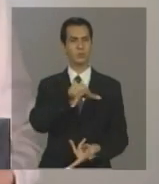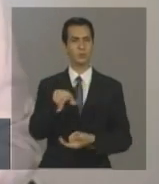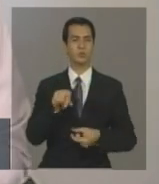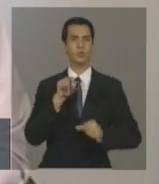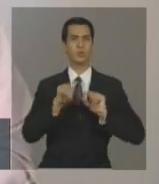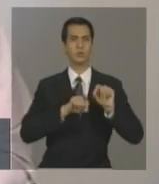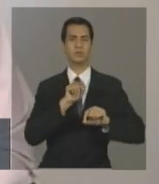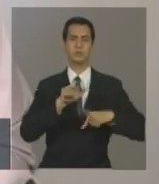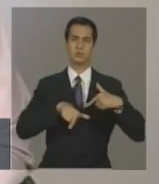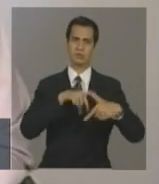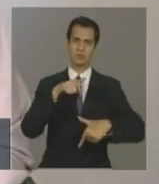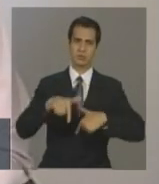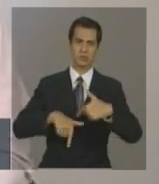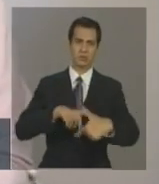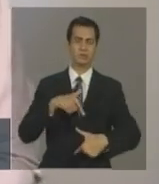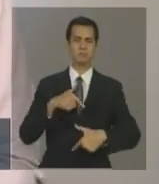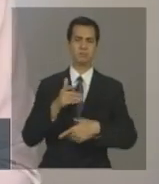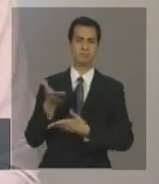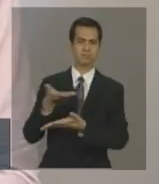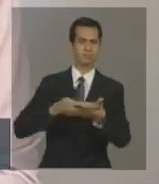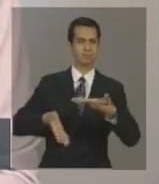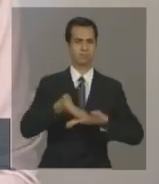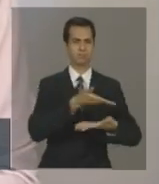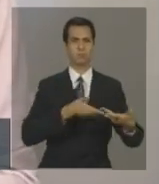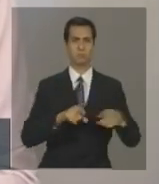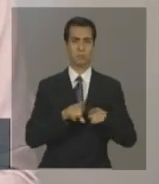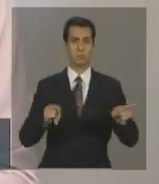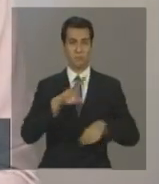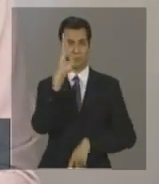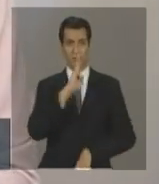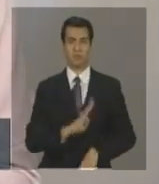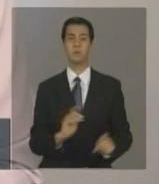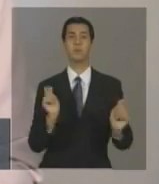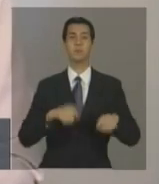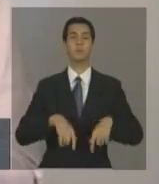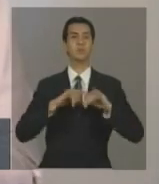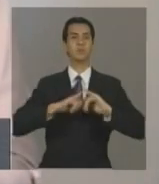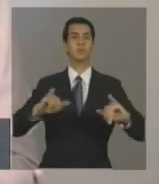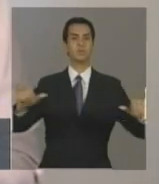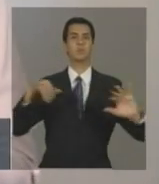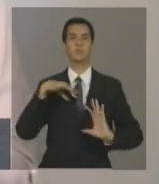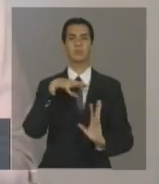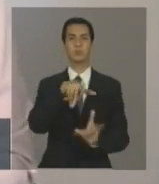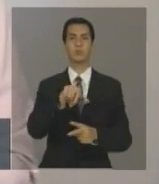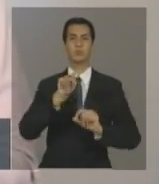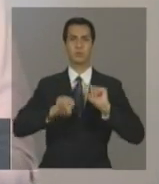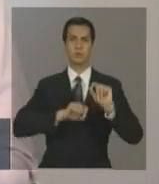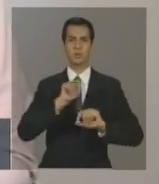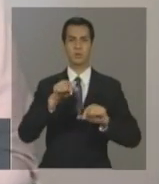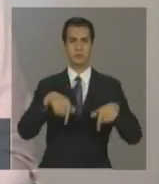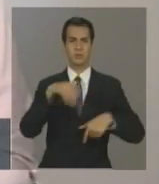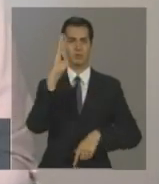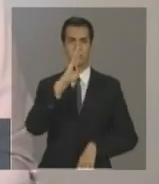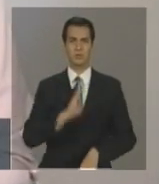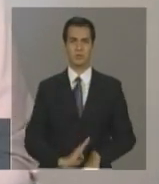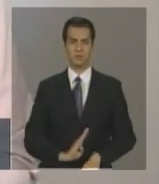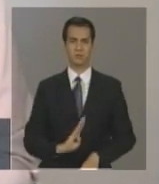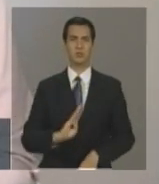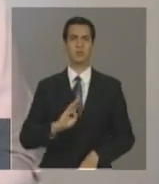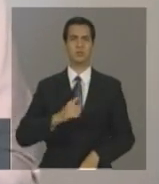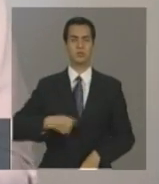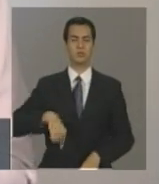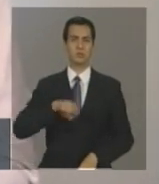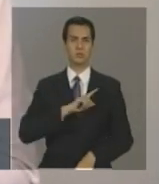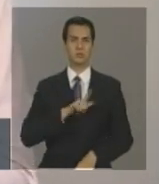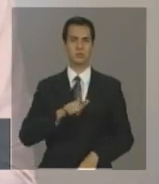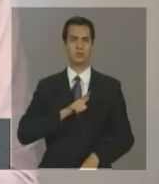Mas o Brasil pode dizer, diante das democracias do mundo, que a natureza da democracia brasileira